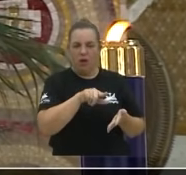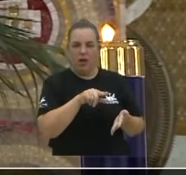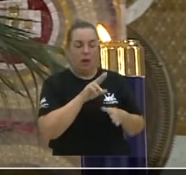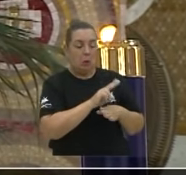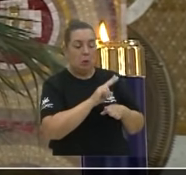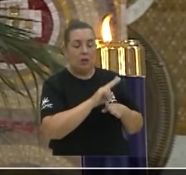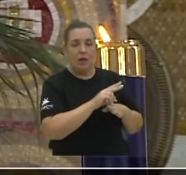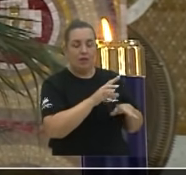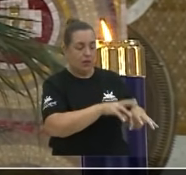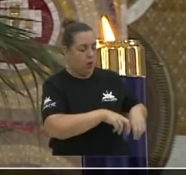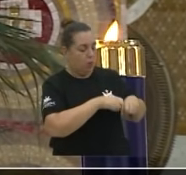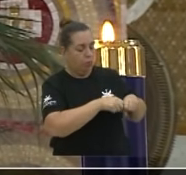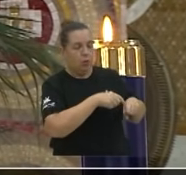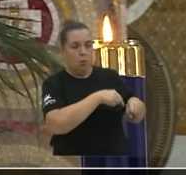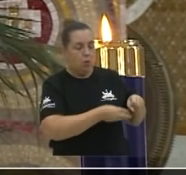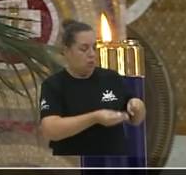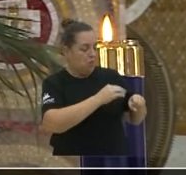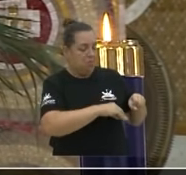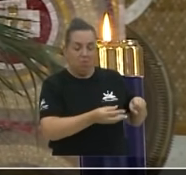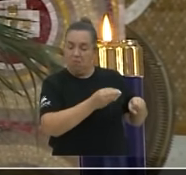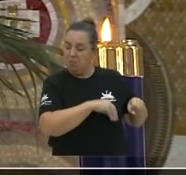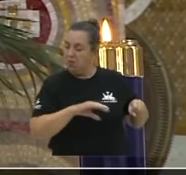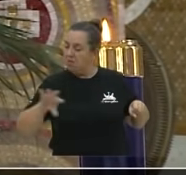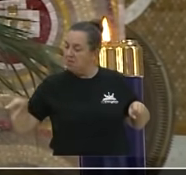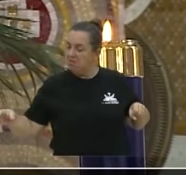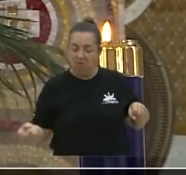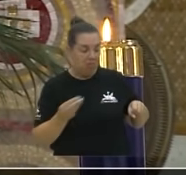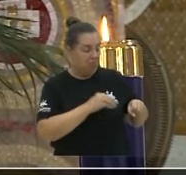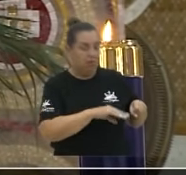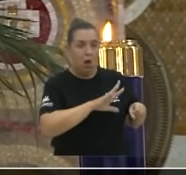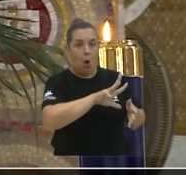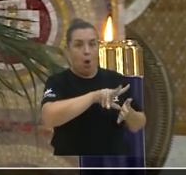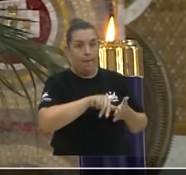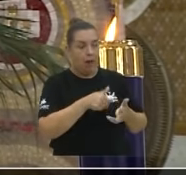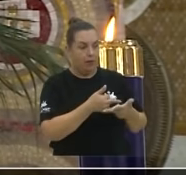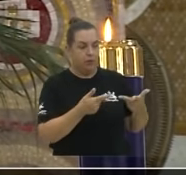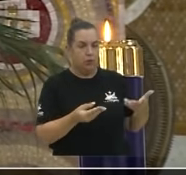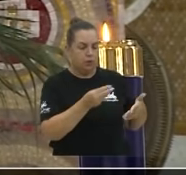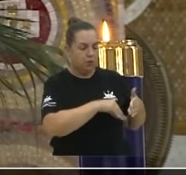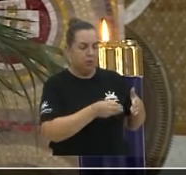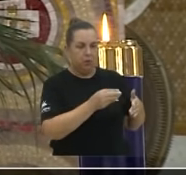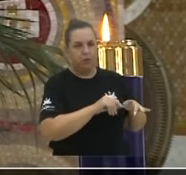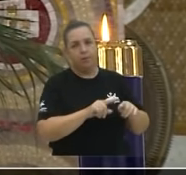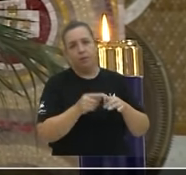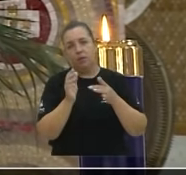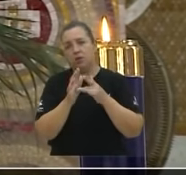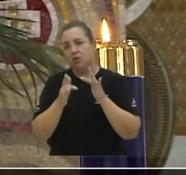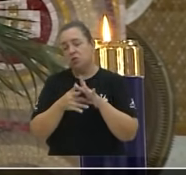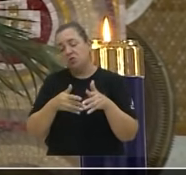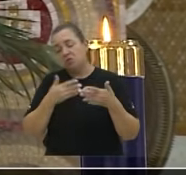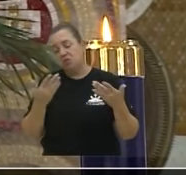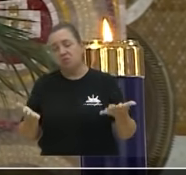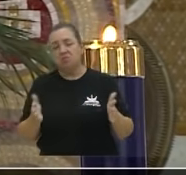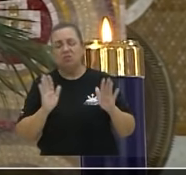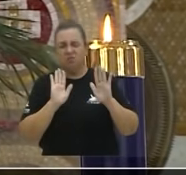da bolsa comum e roubava o que se depositava nela. Jesus, porém, disse: